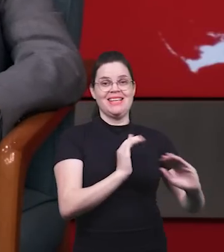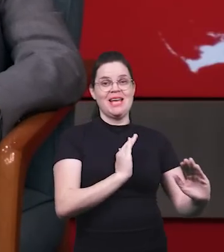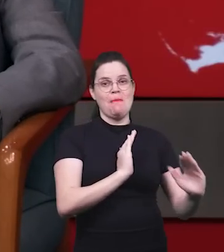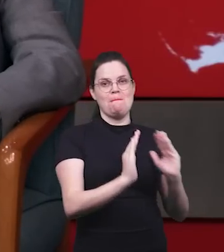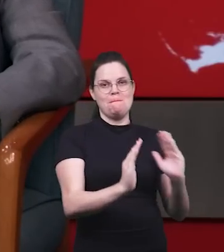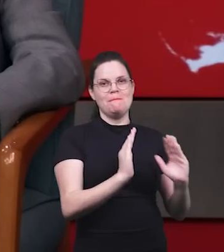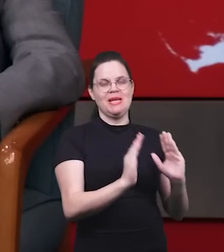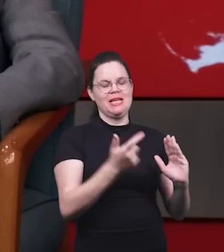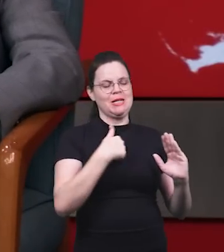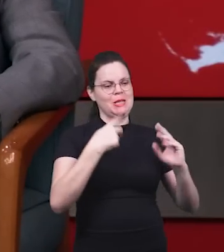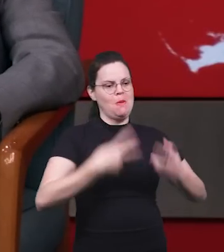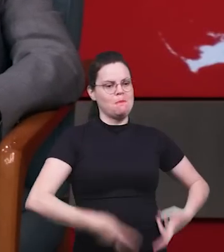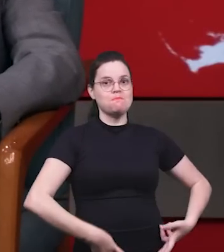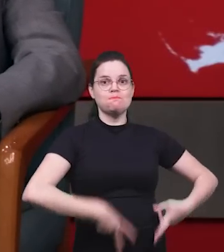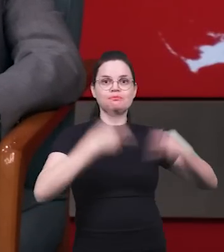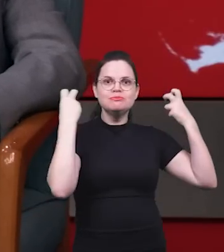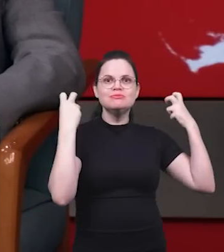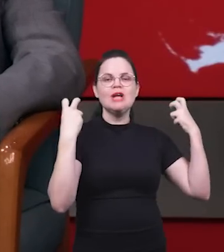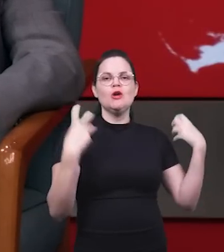Ali eu vi a